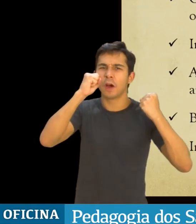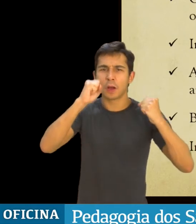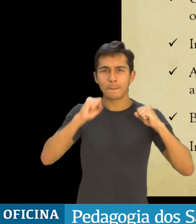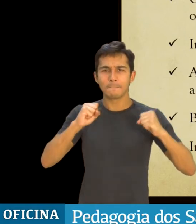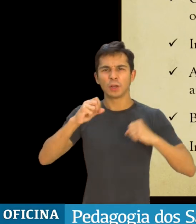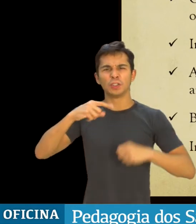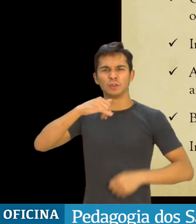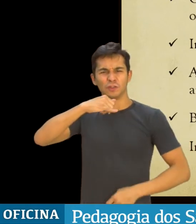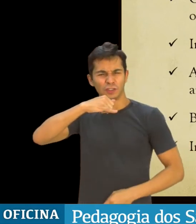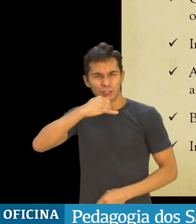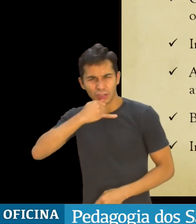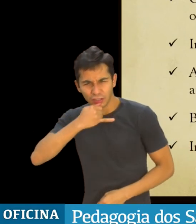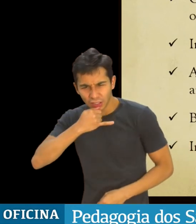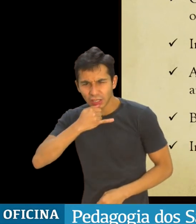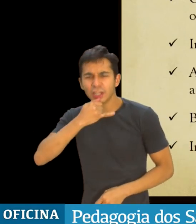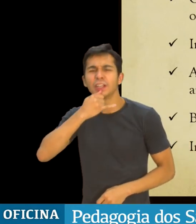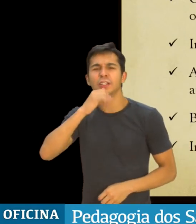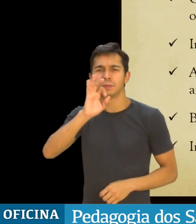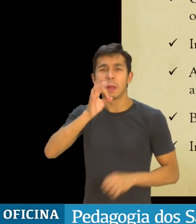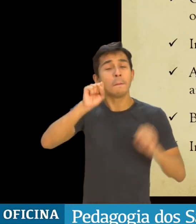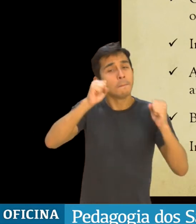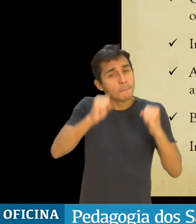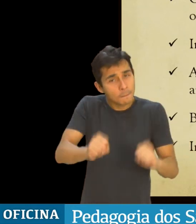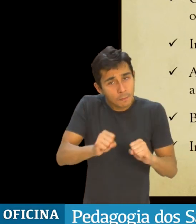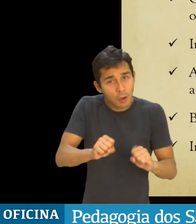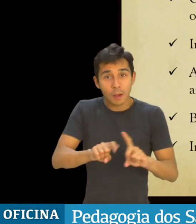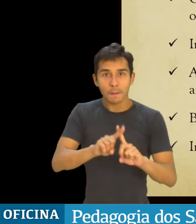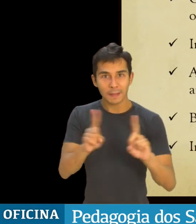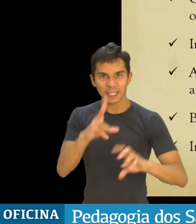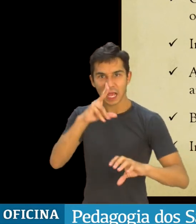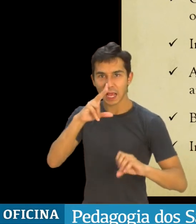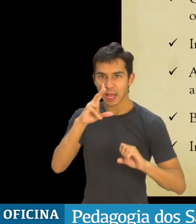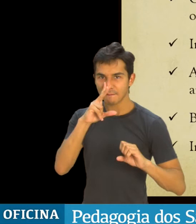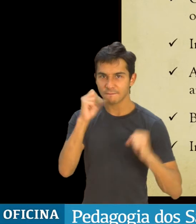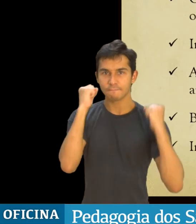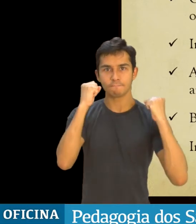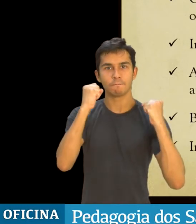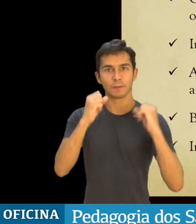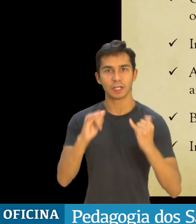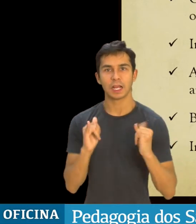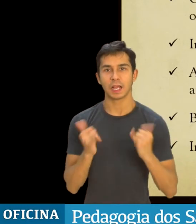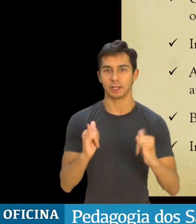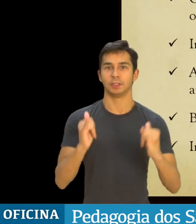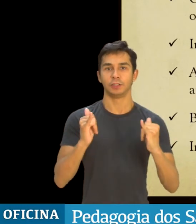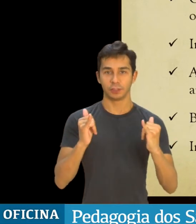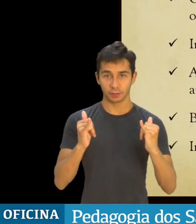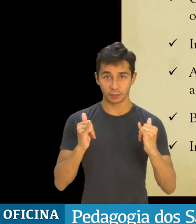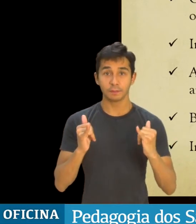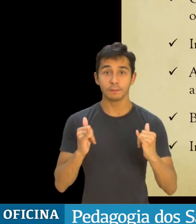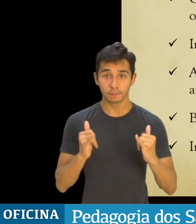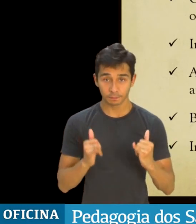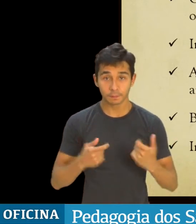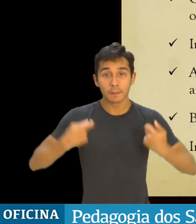energia trágica que seja, mas começa, sabe? Tem que ser aquela experiência